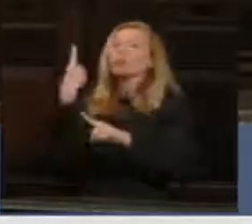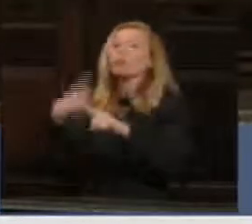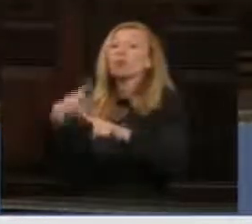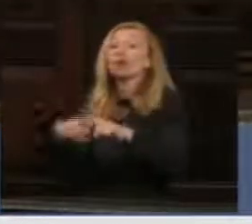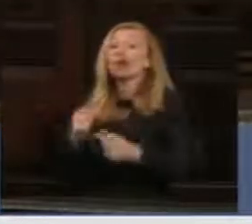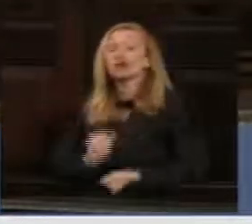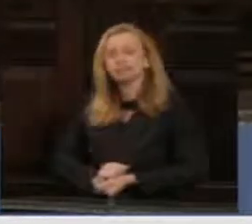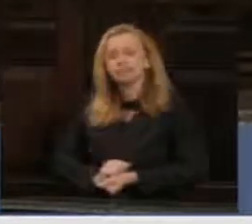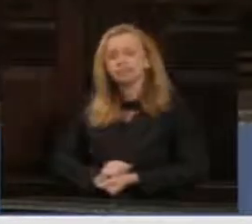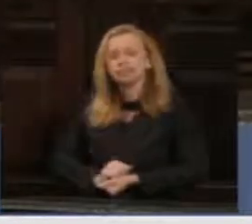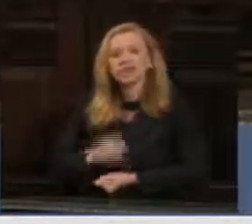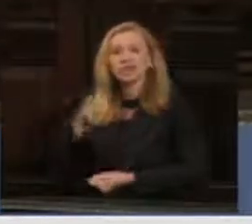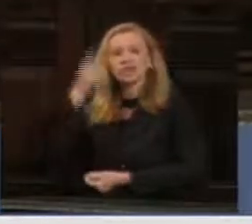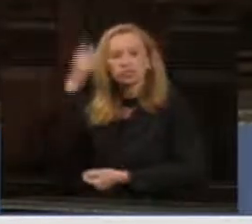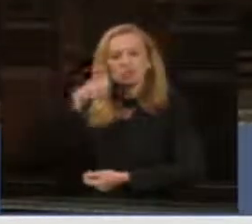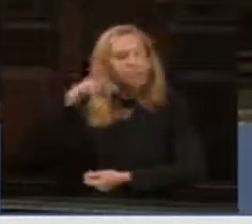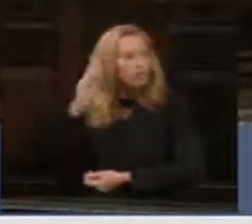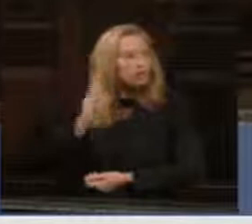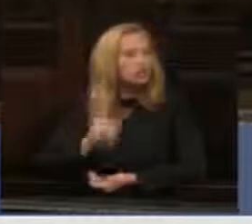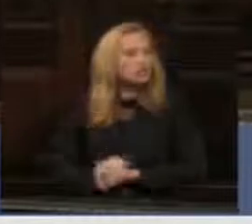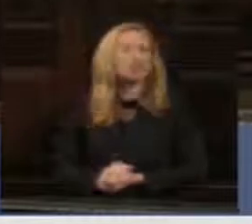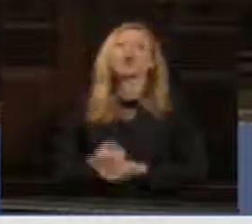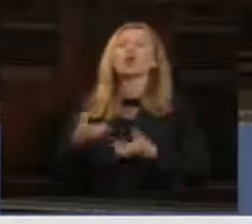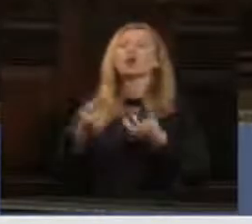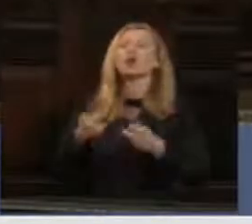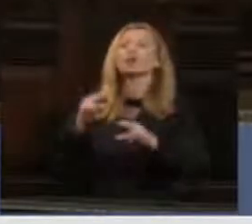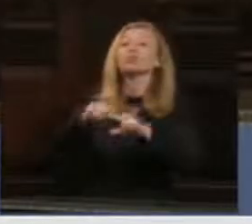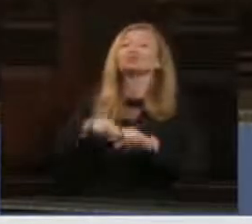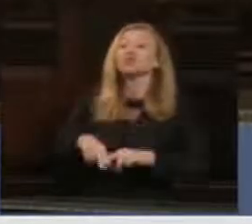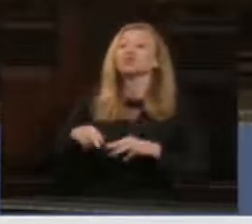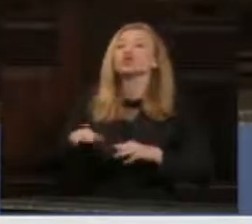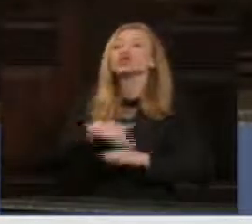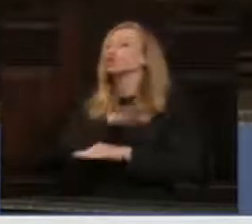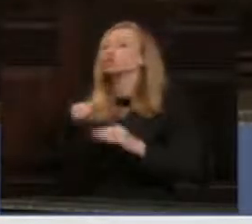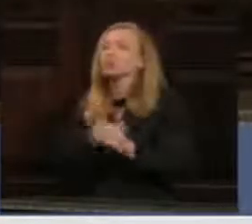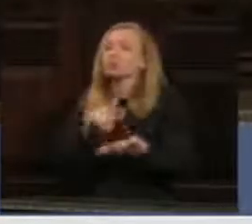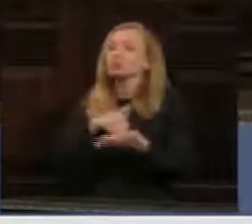senhor deputado Valdec, o verdadeiro motivo dessas